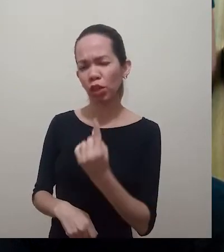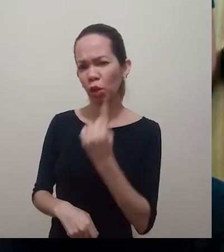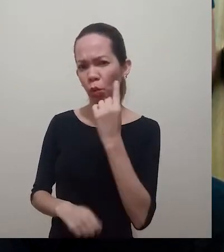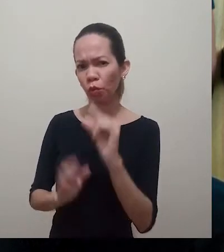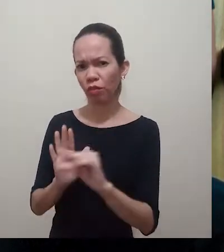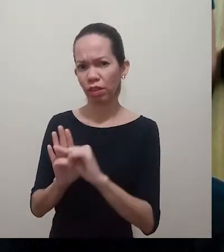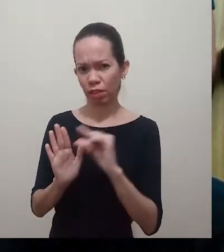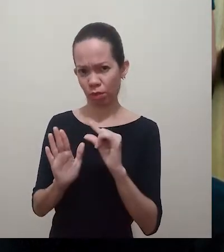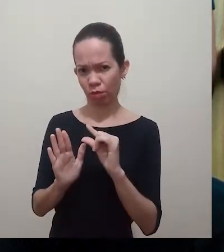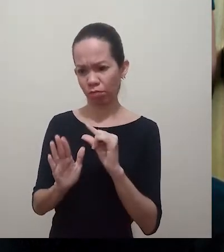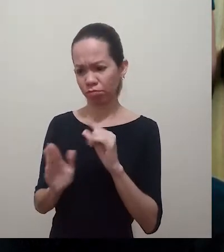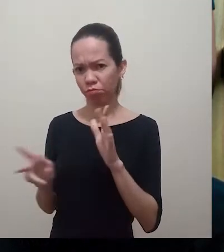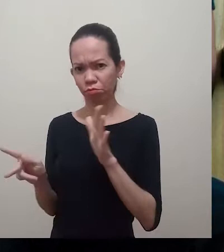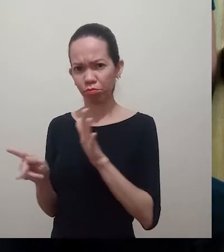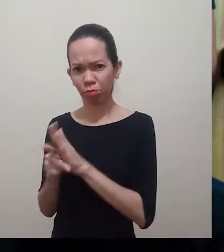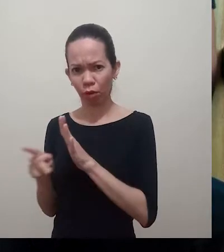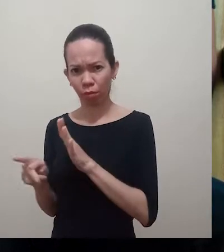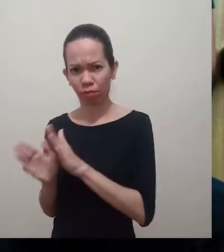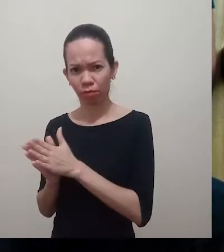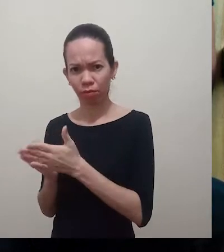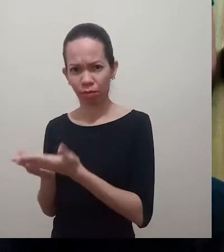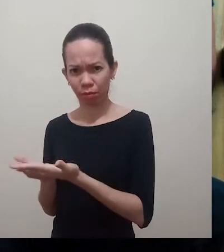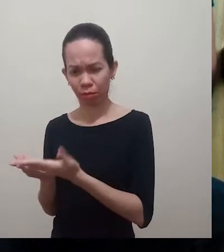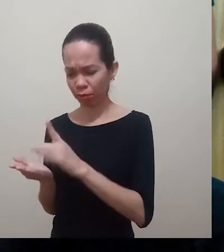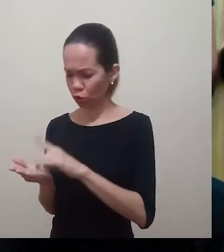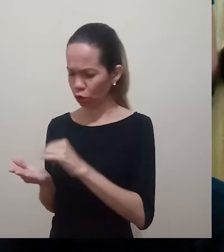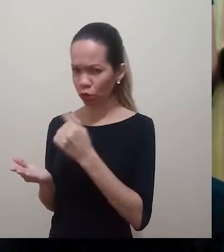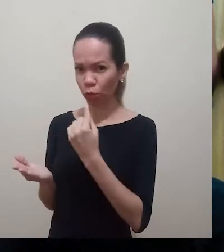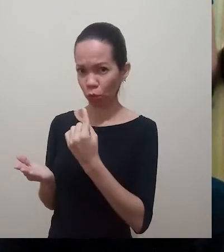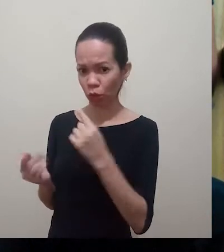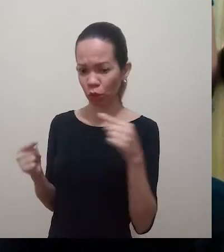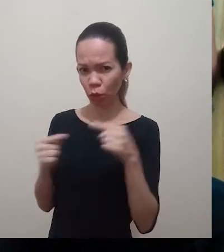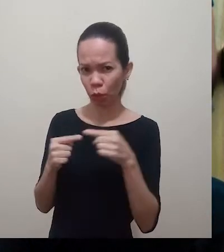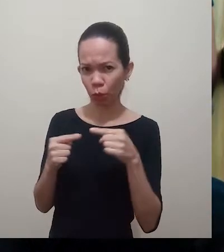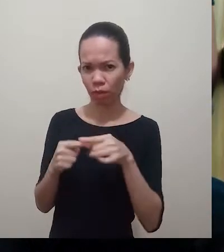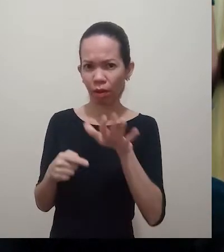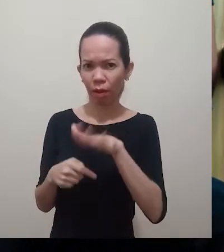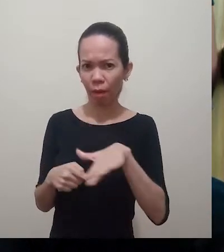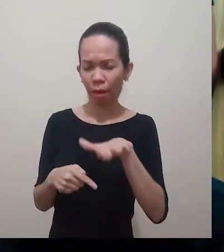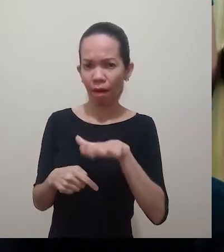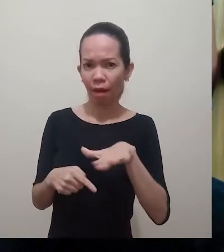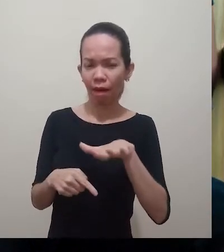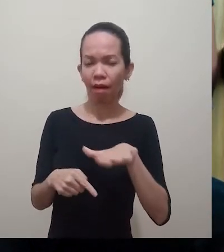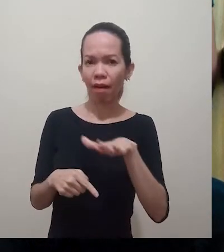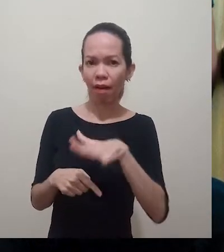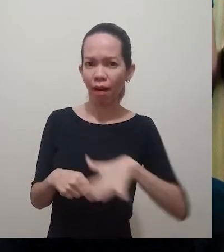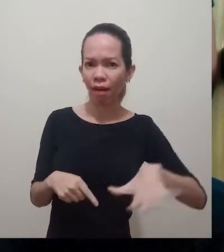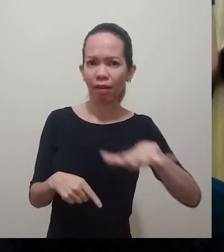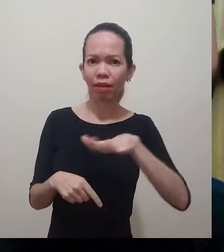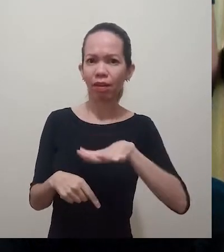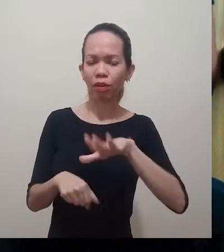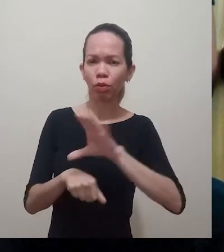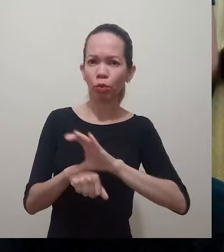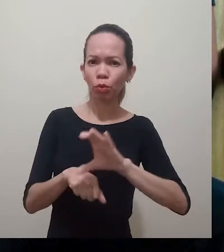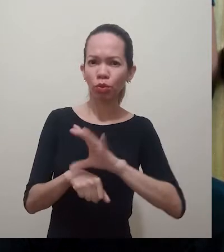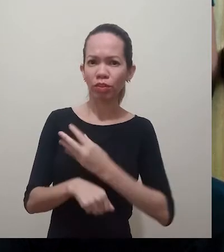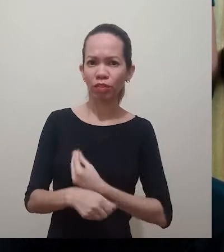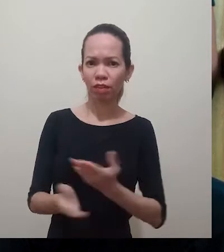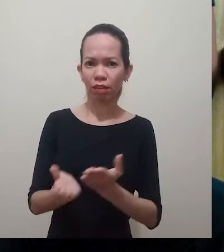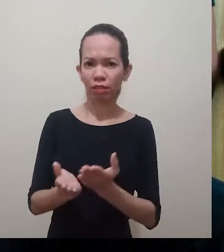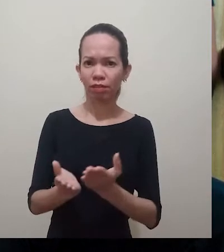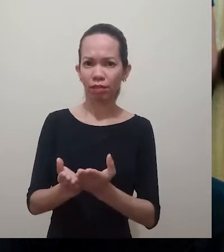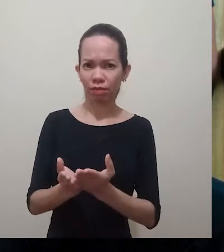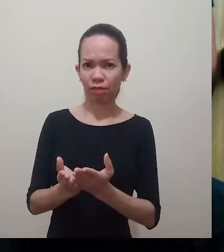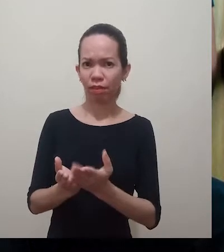verso que se identificasse com a área de ensino concurso de vida cristã era exatamente esse de